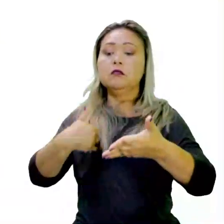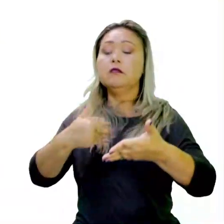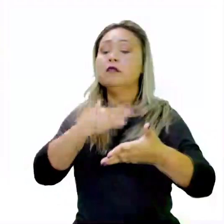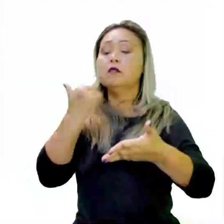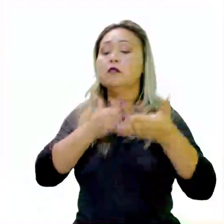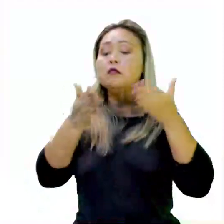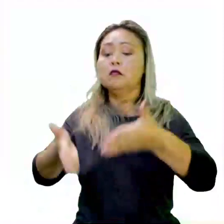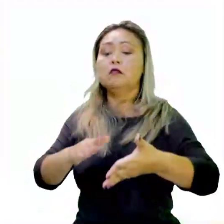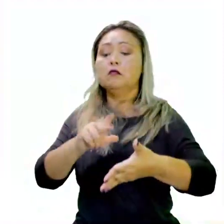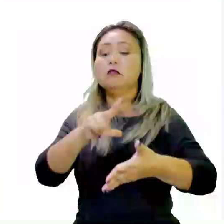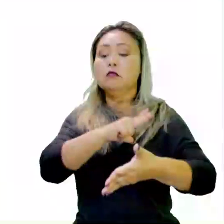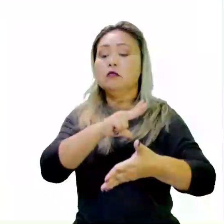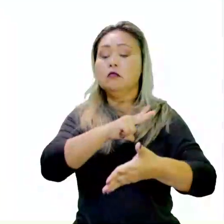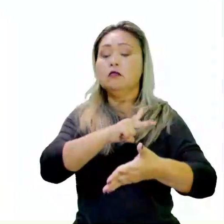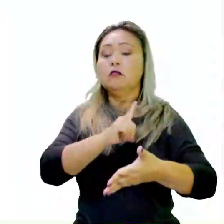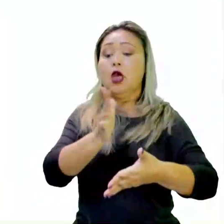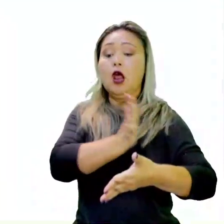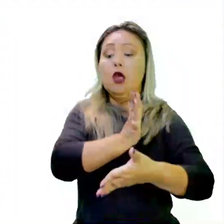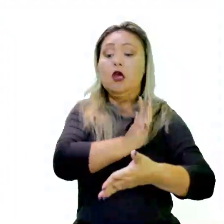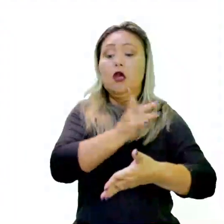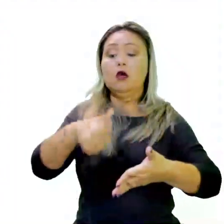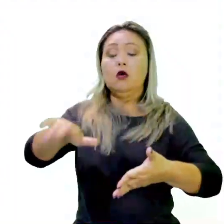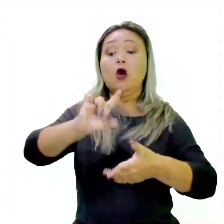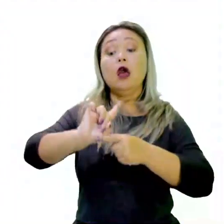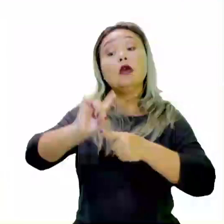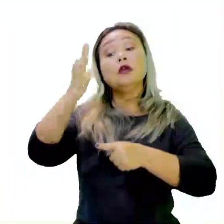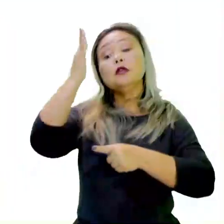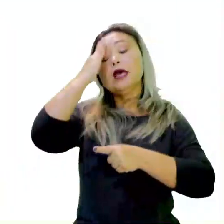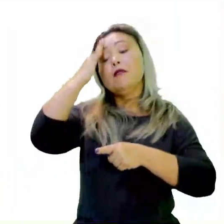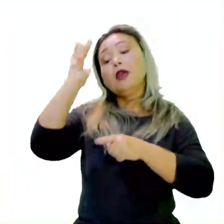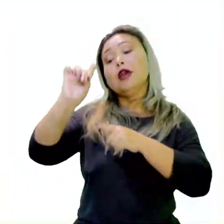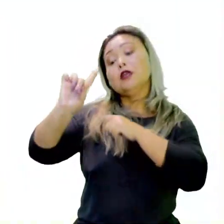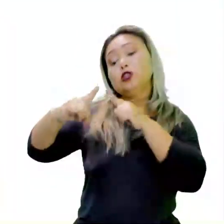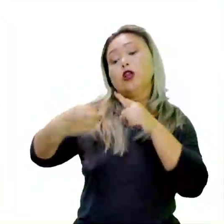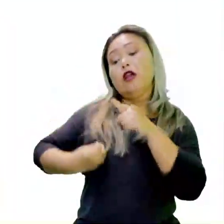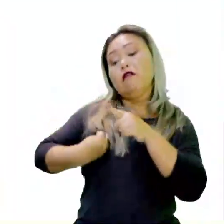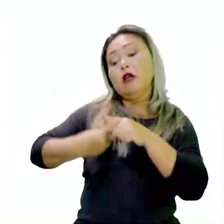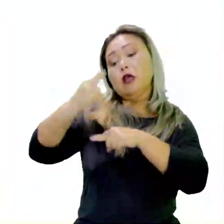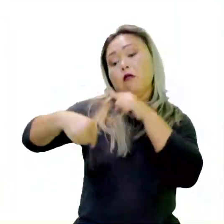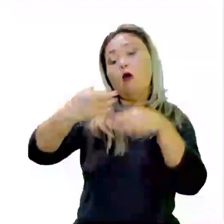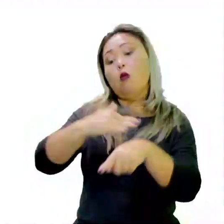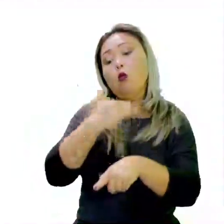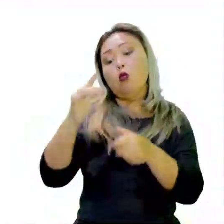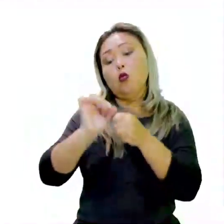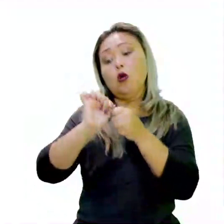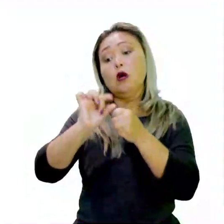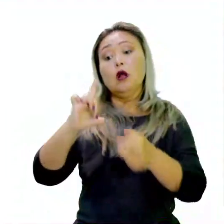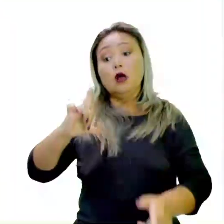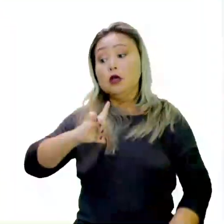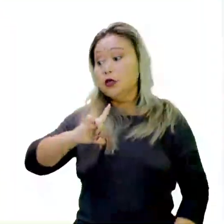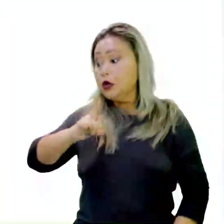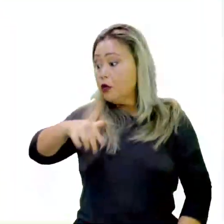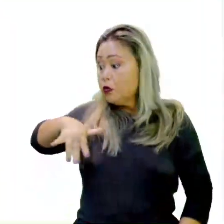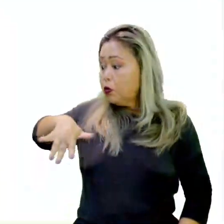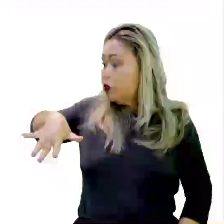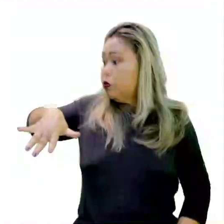eles achavam que, havendo vida após a morte, eles tinham que estar com toda a